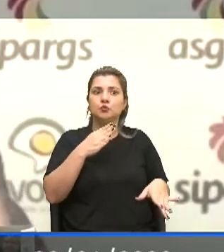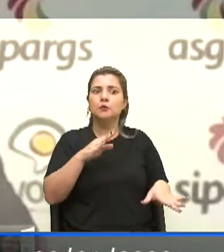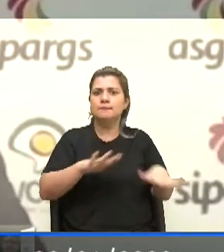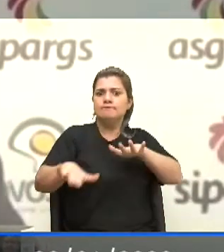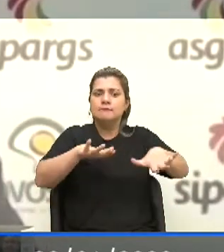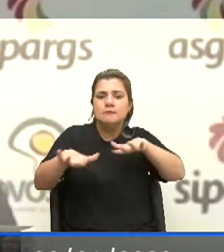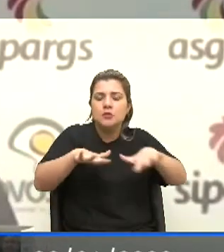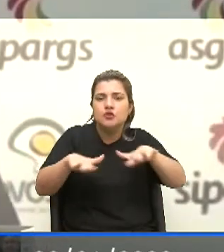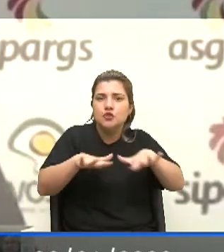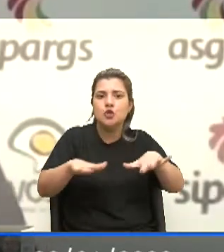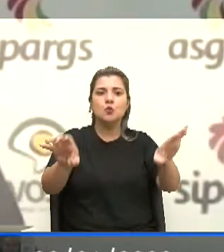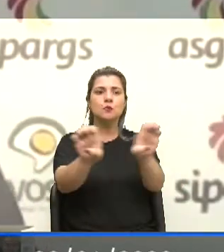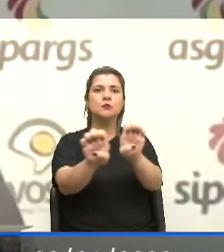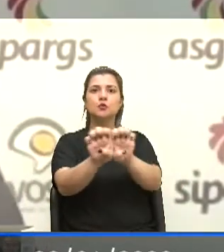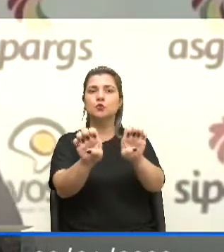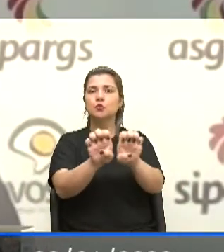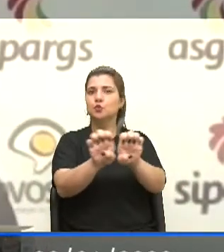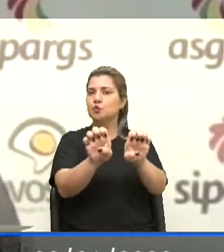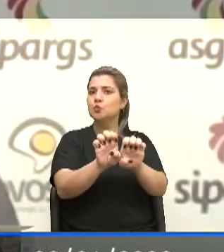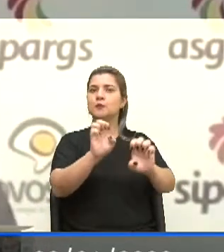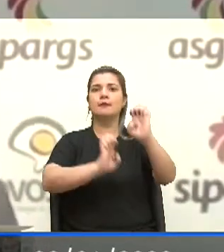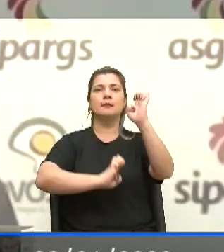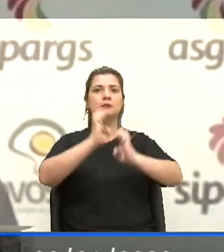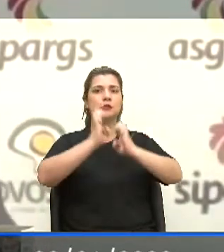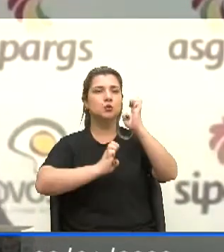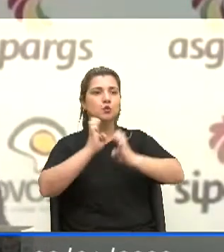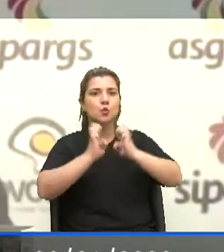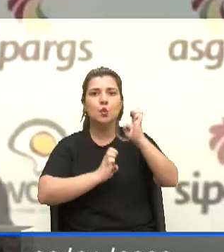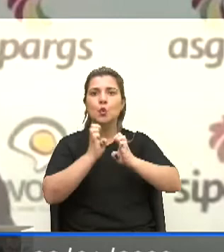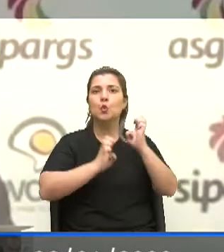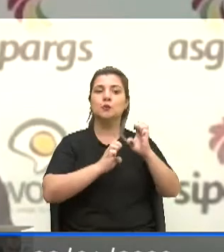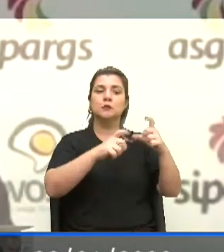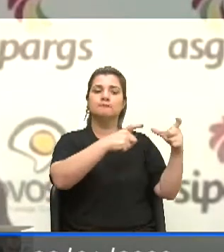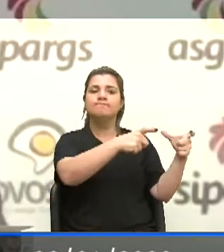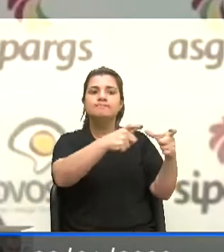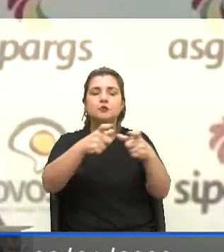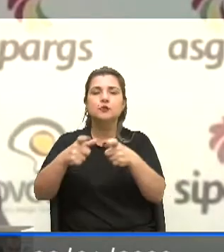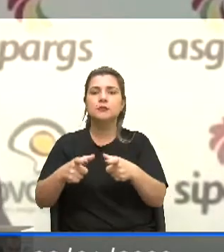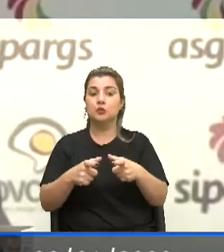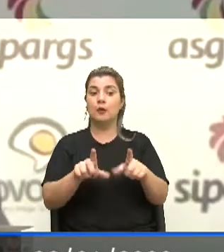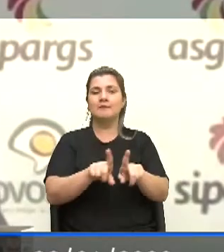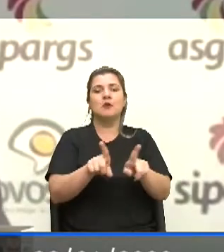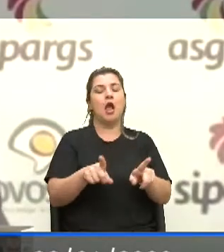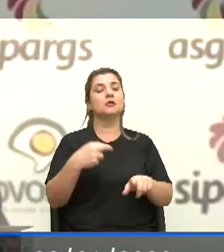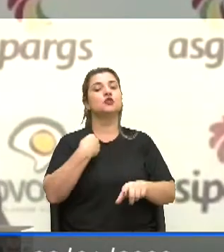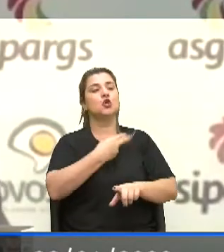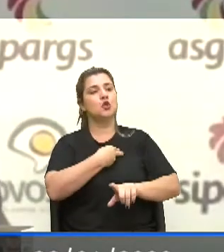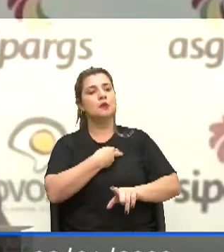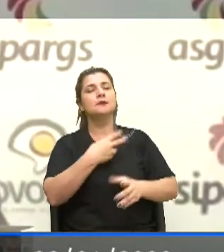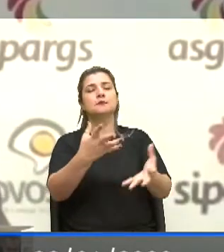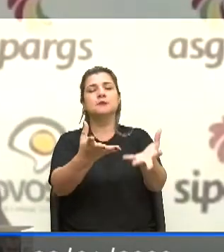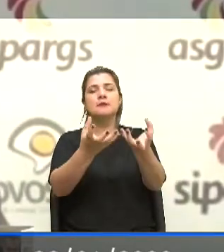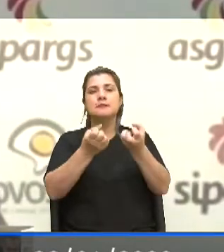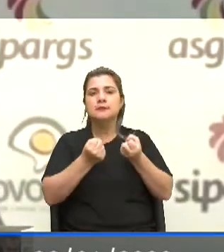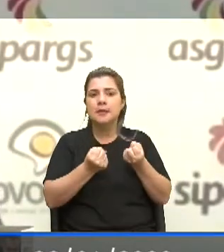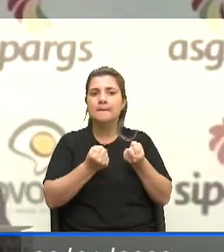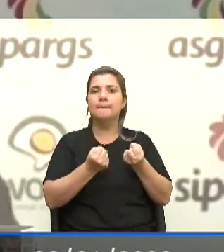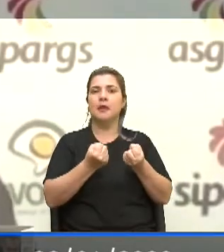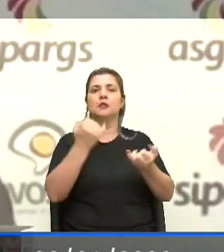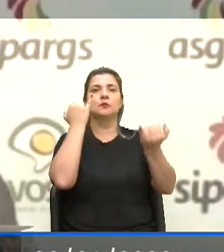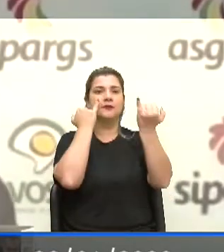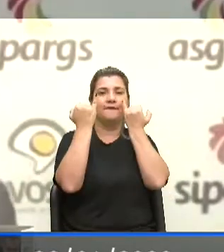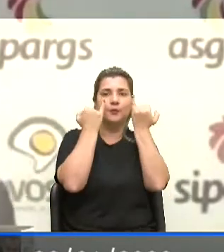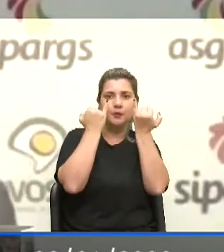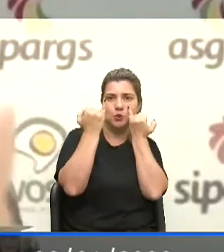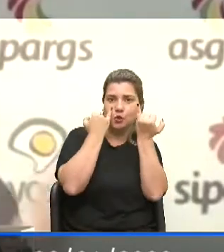setor, mexe com a estrutura das indústrias, né, mas nós estamos a postos, né, estamos recebendo as recomendações,